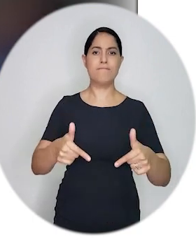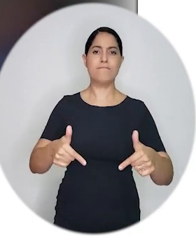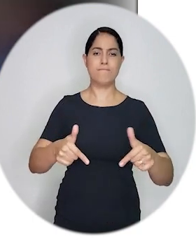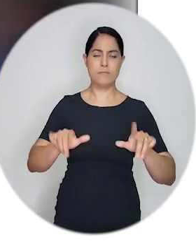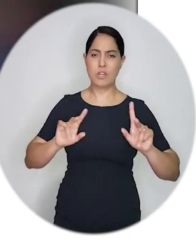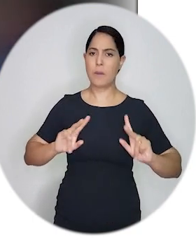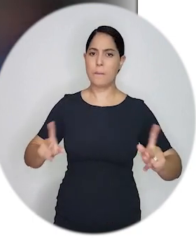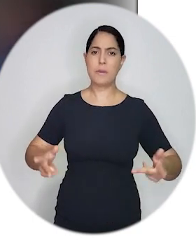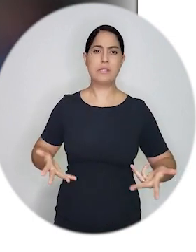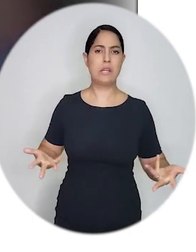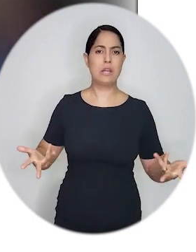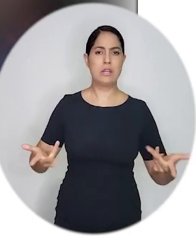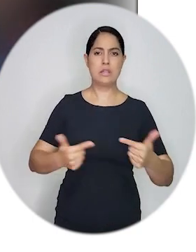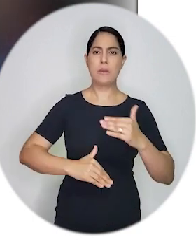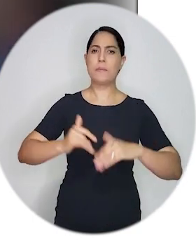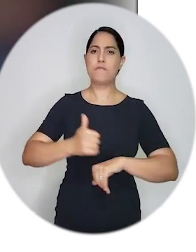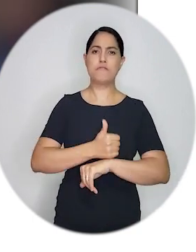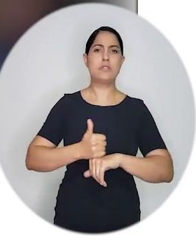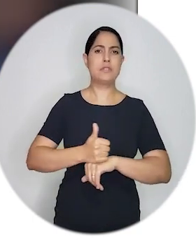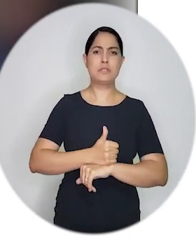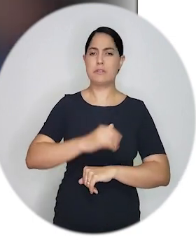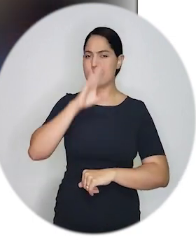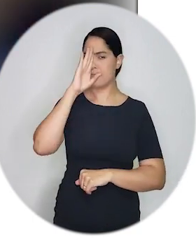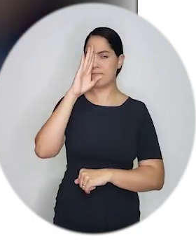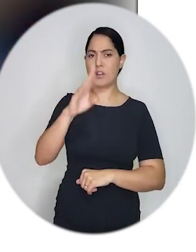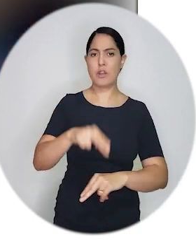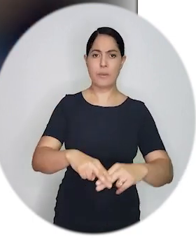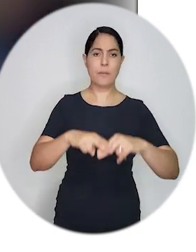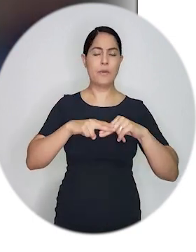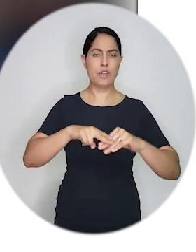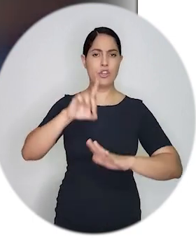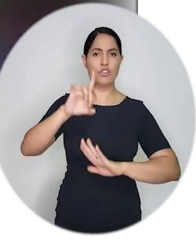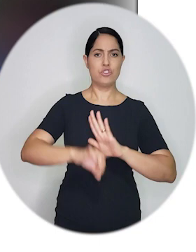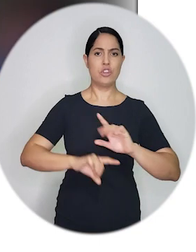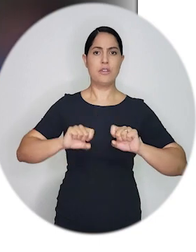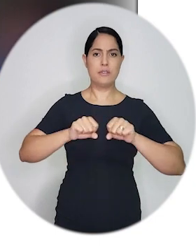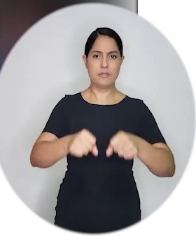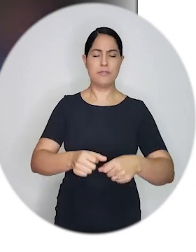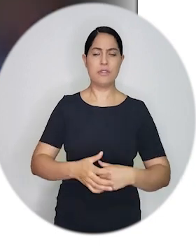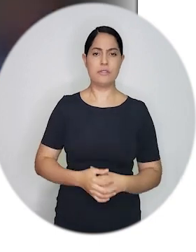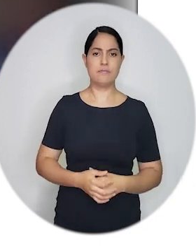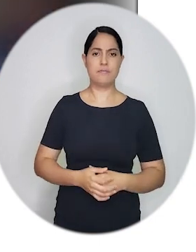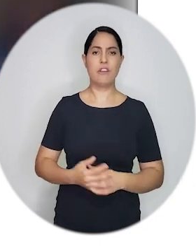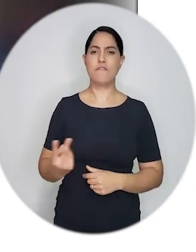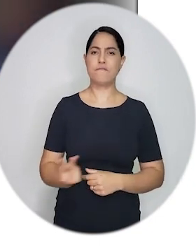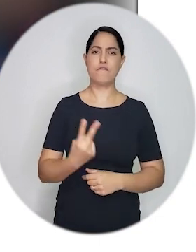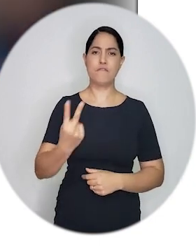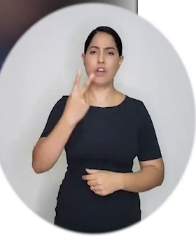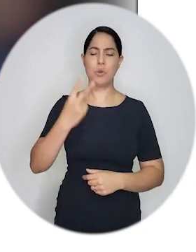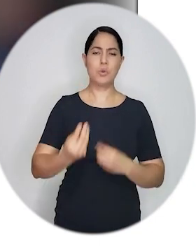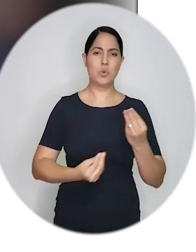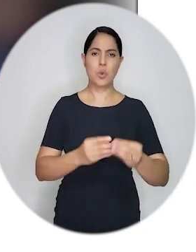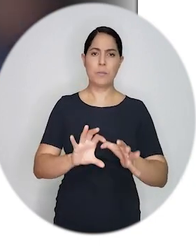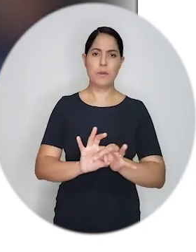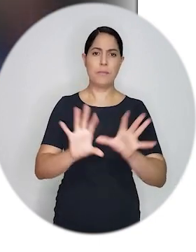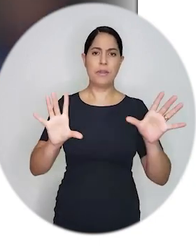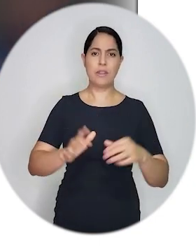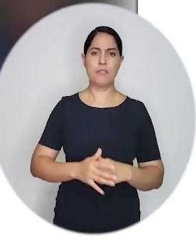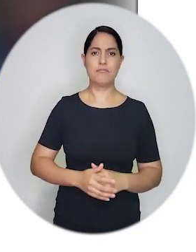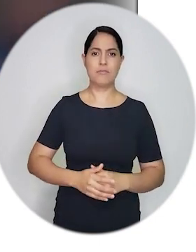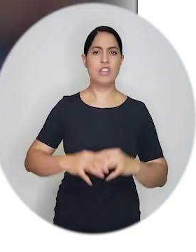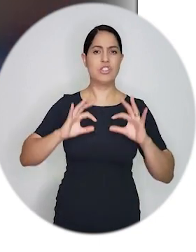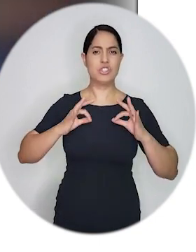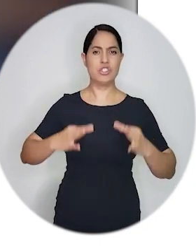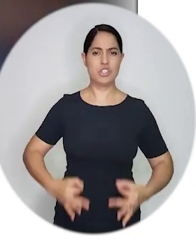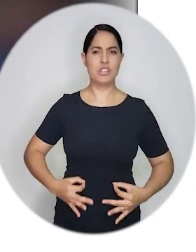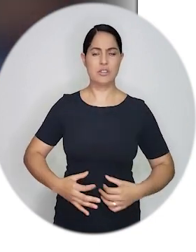mais nobre da humanidade. A defesa dos direitos, dos valores constitucionais fundamentais, como liberdade,